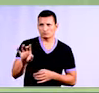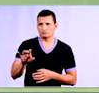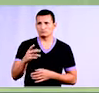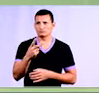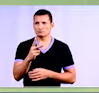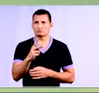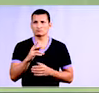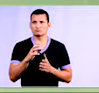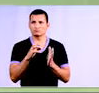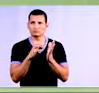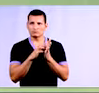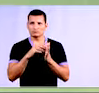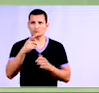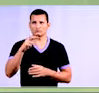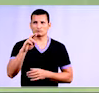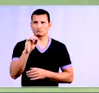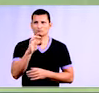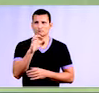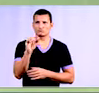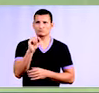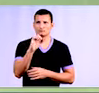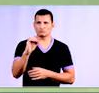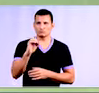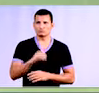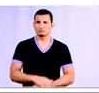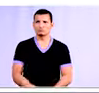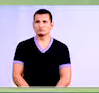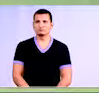essa característica dos processos.